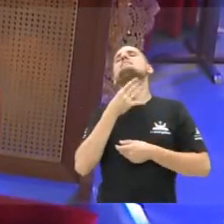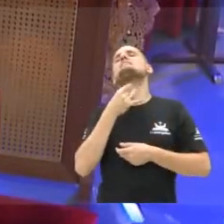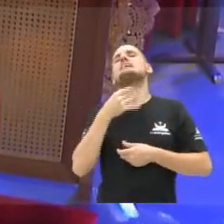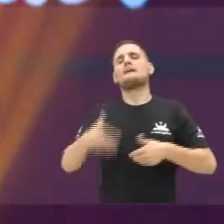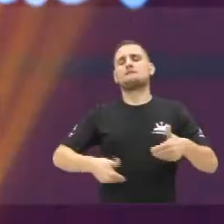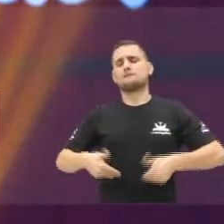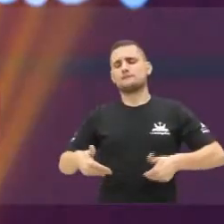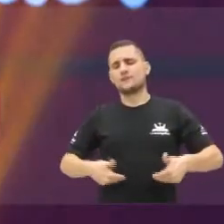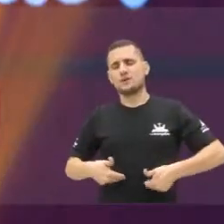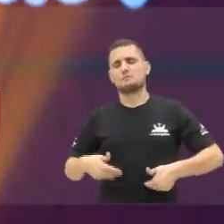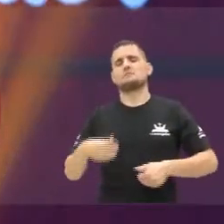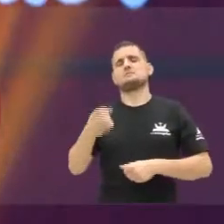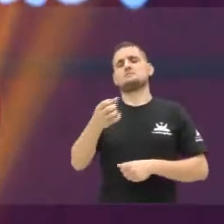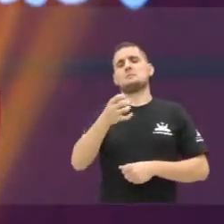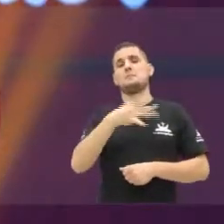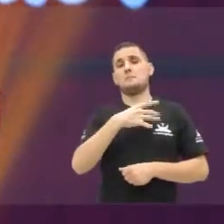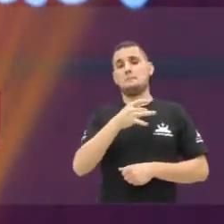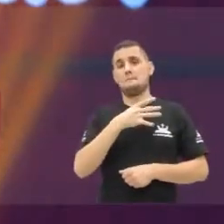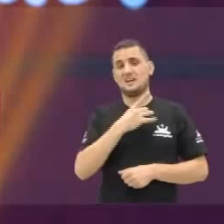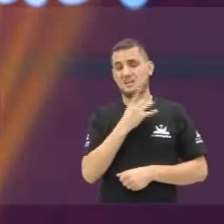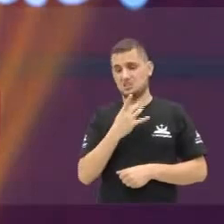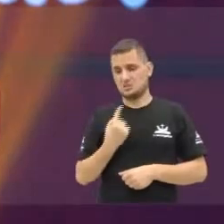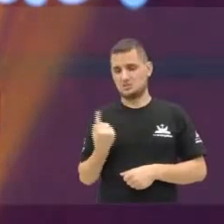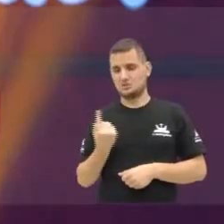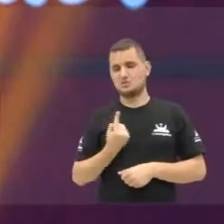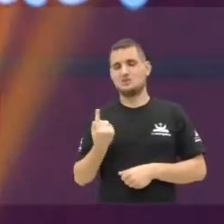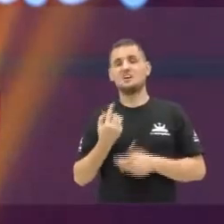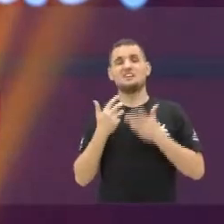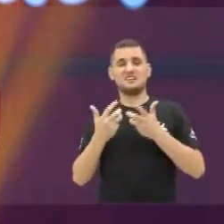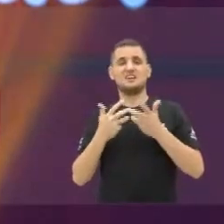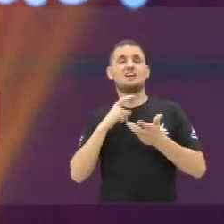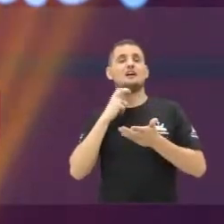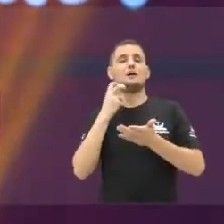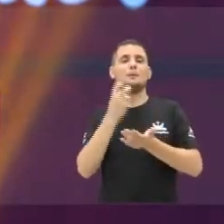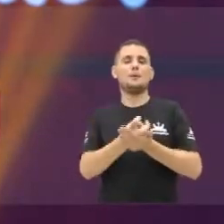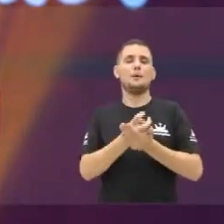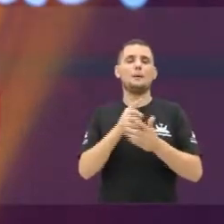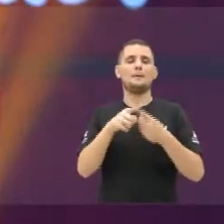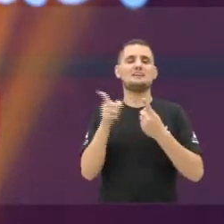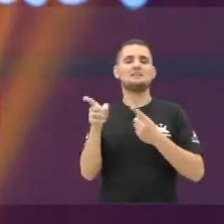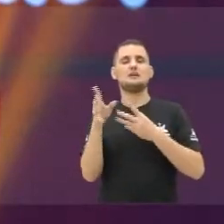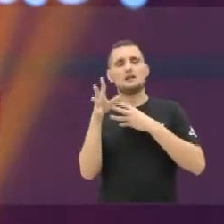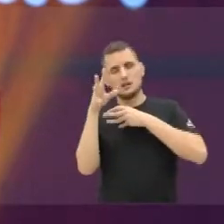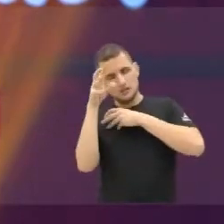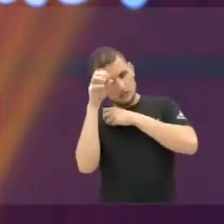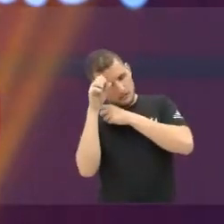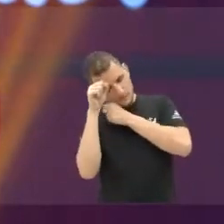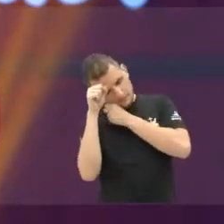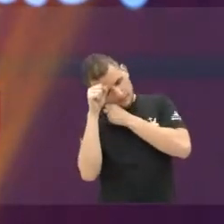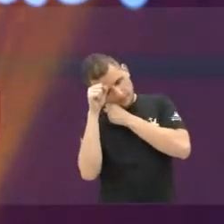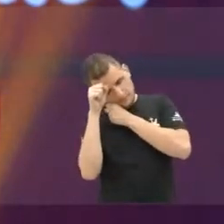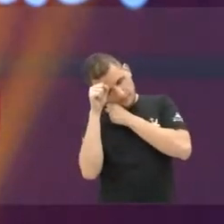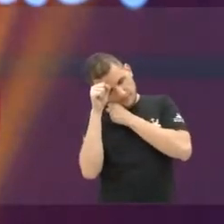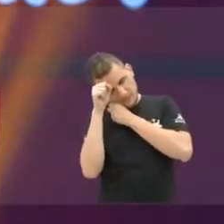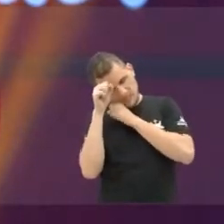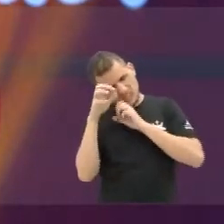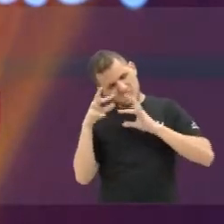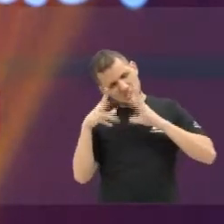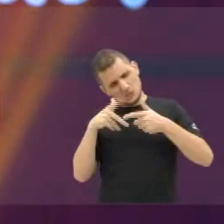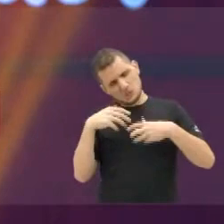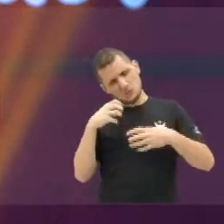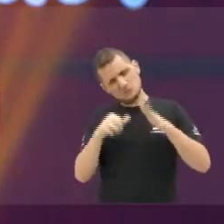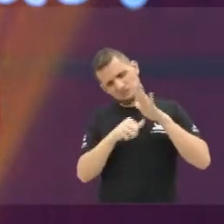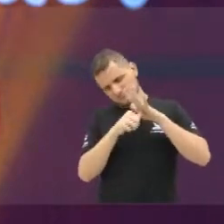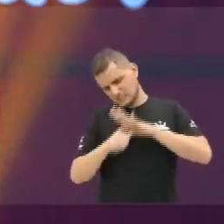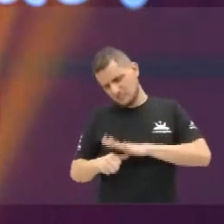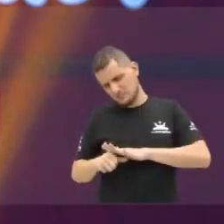solidão, desejando a morte, dorme. Todos os sintomas de